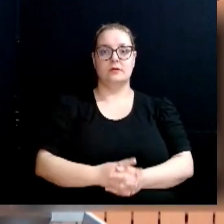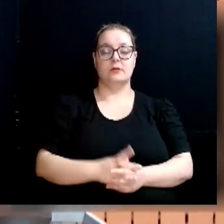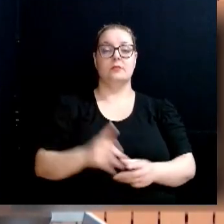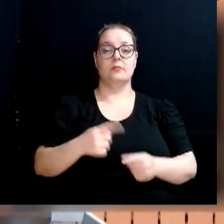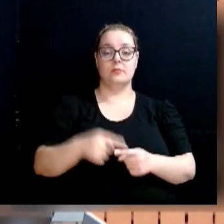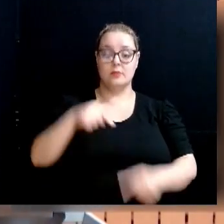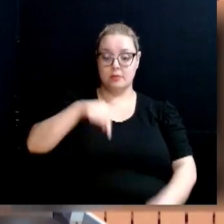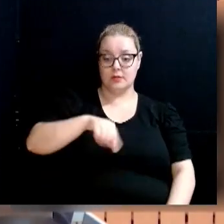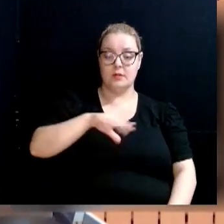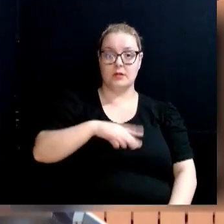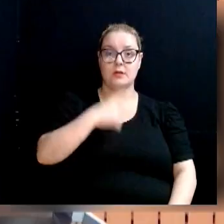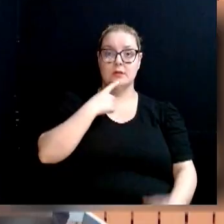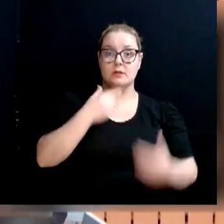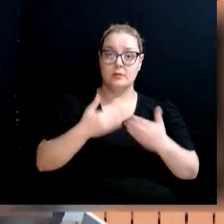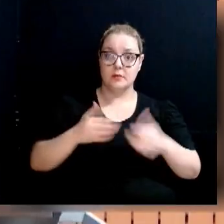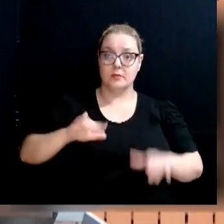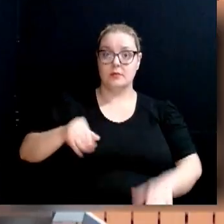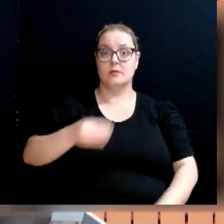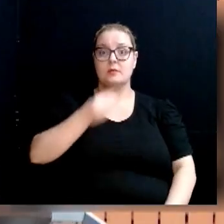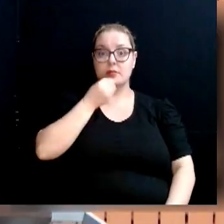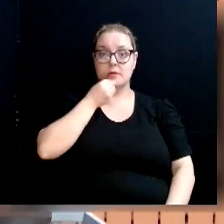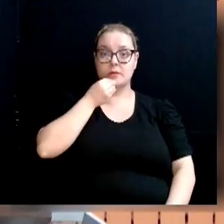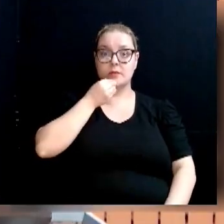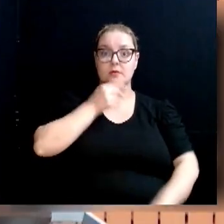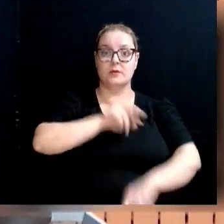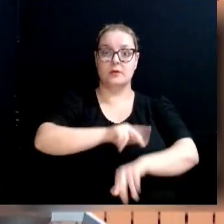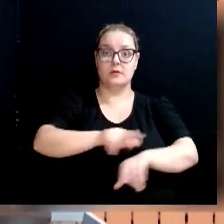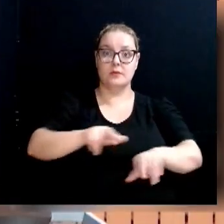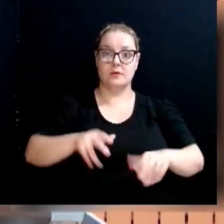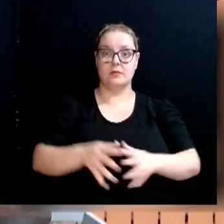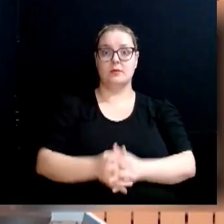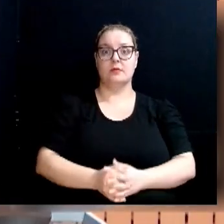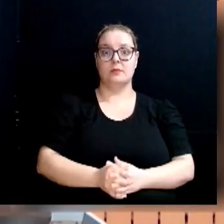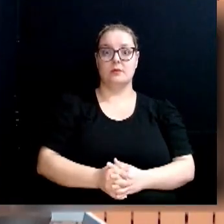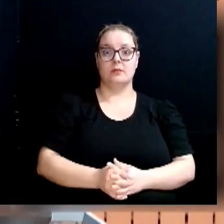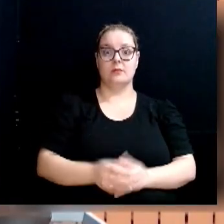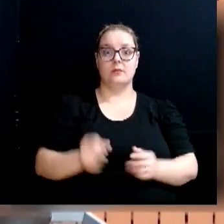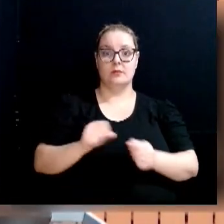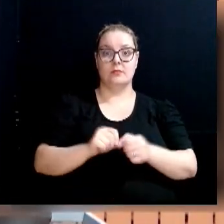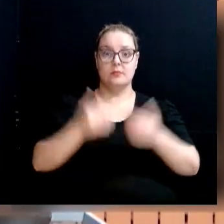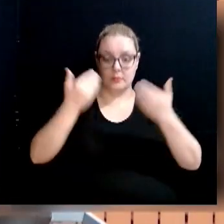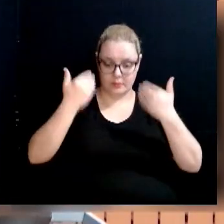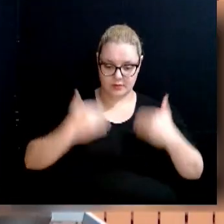abriu caminhos, me fez eu ser homem,